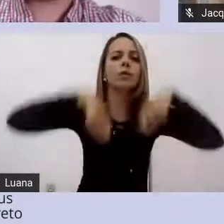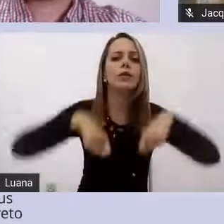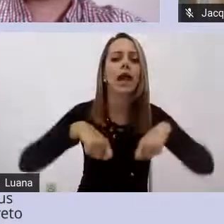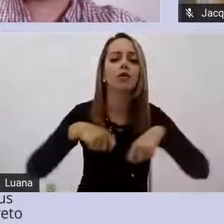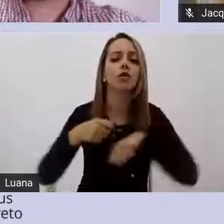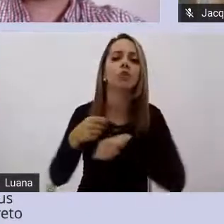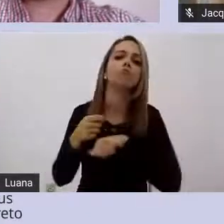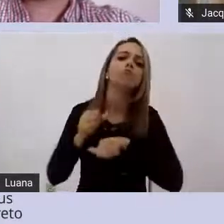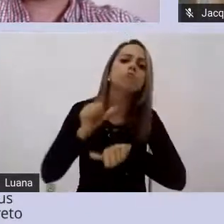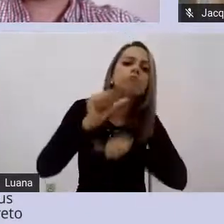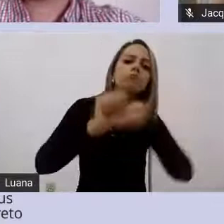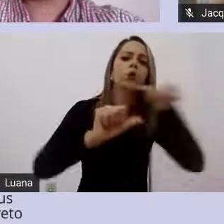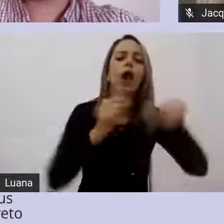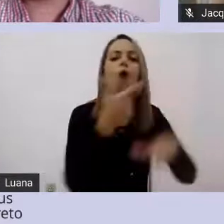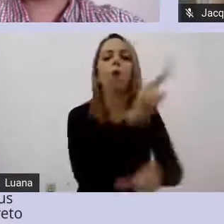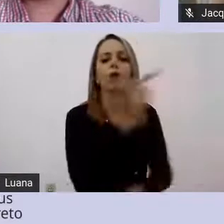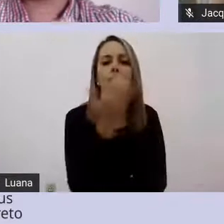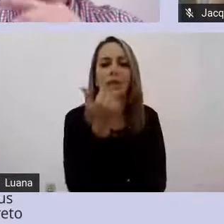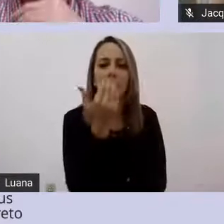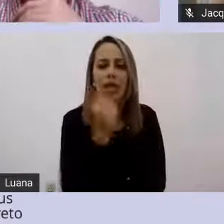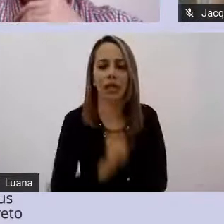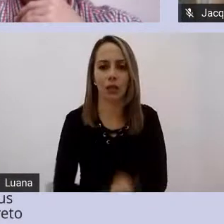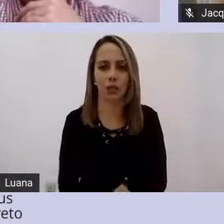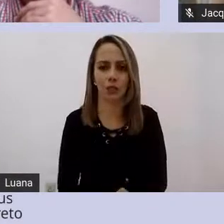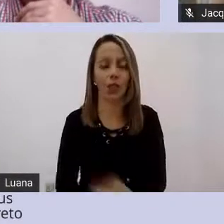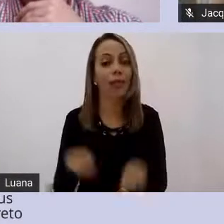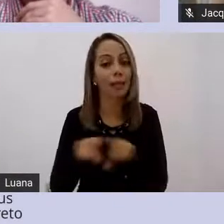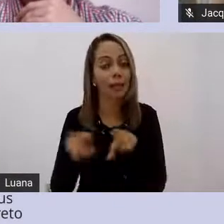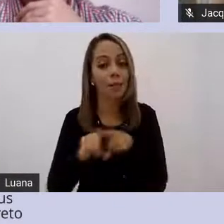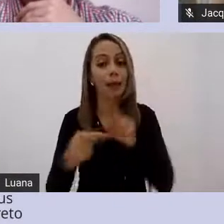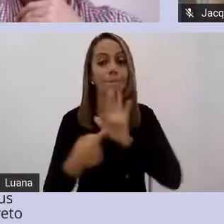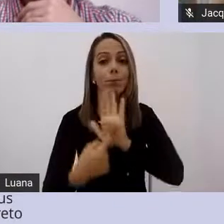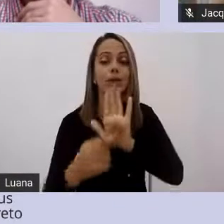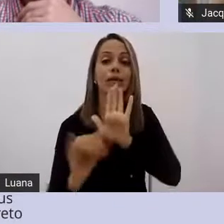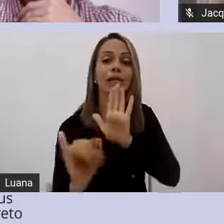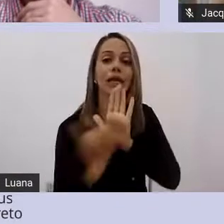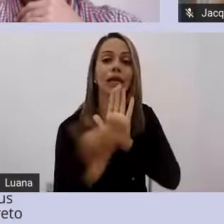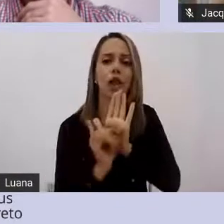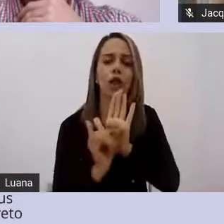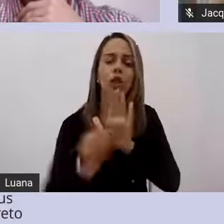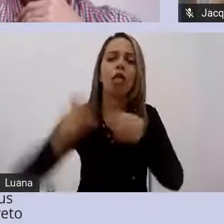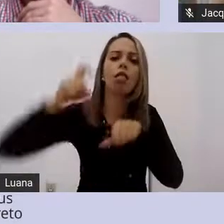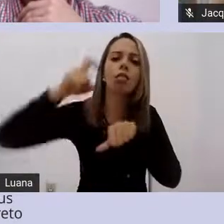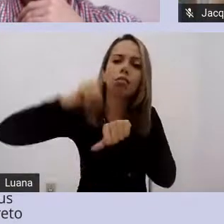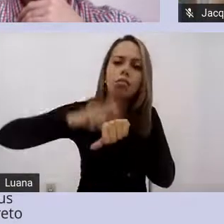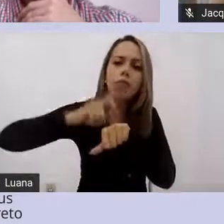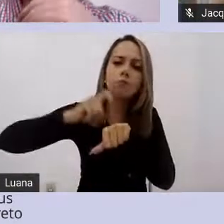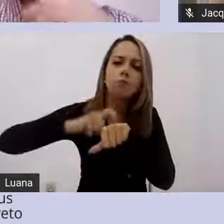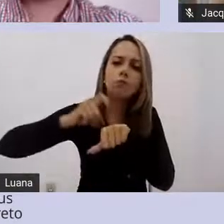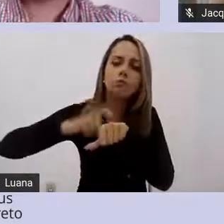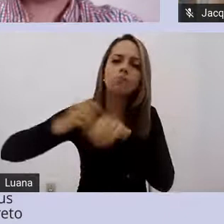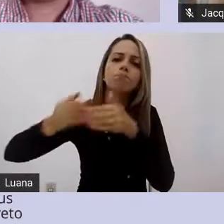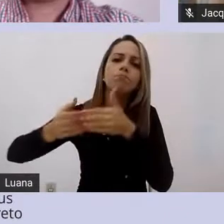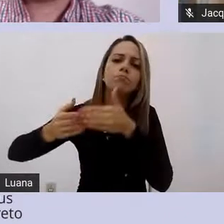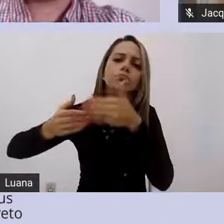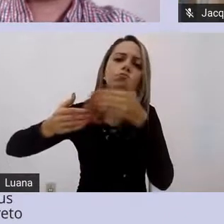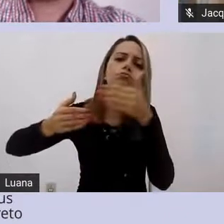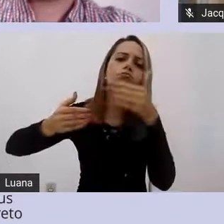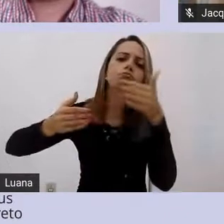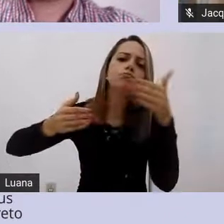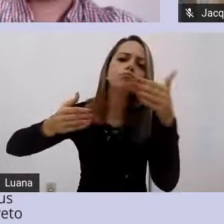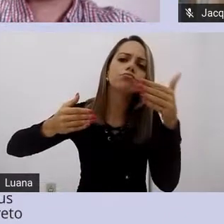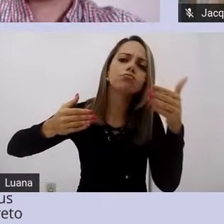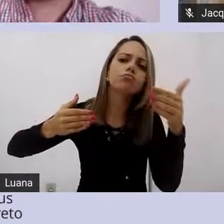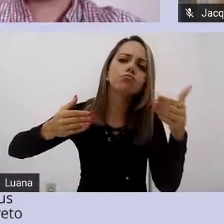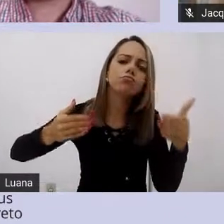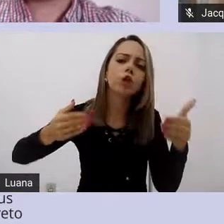inteiro com a questão das identidades. Ao longo do tempo, foram construindo-se identidades em torno